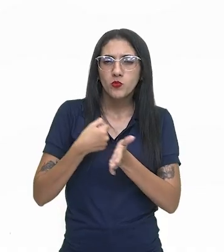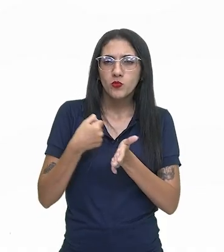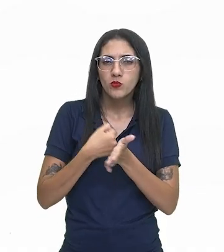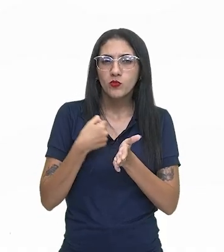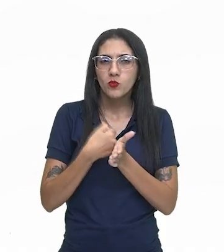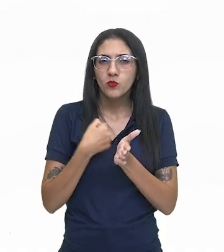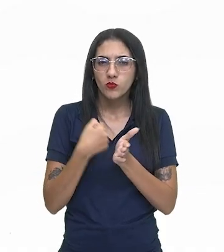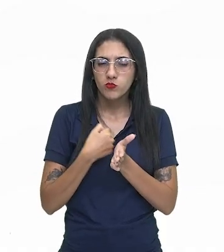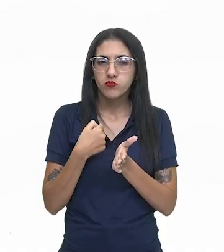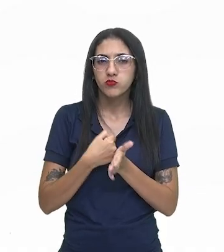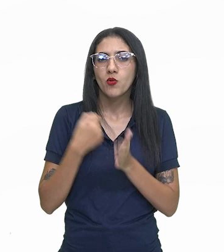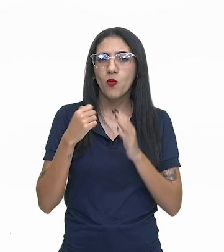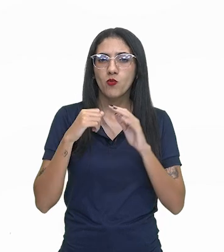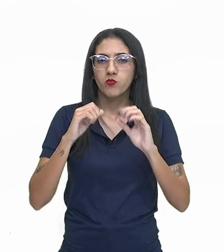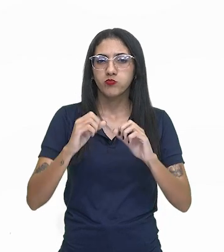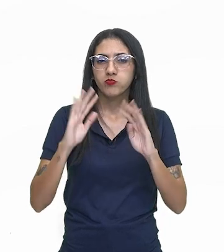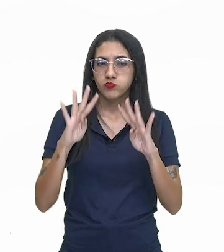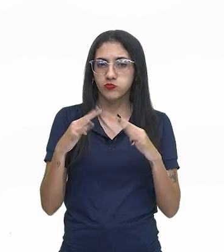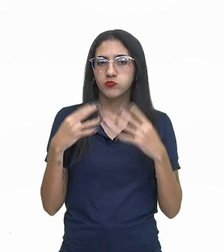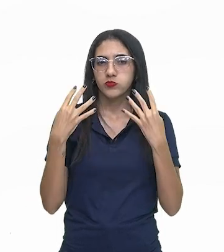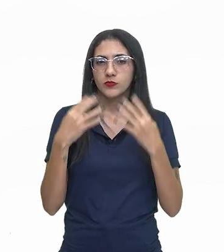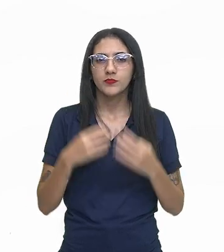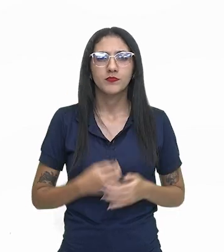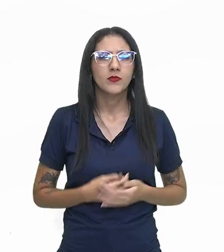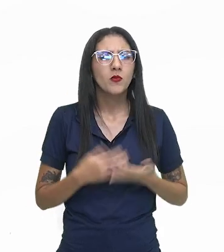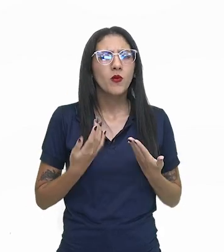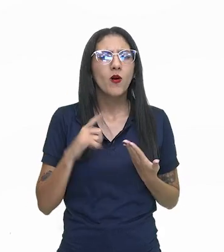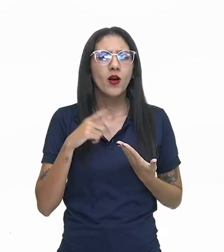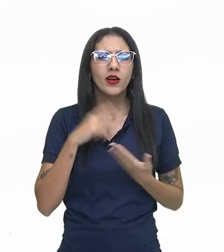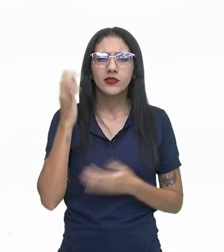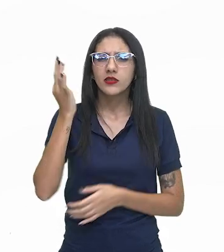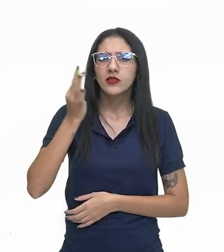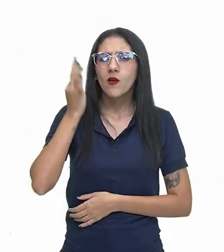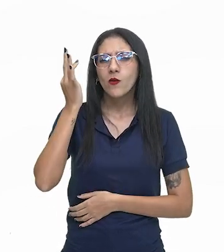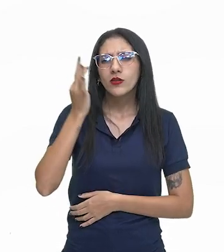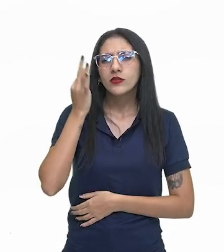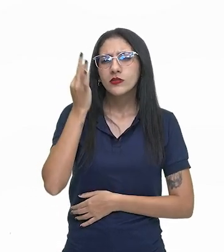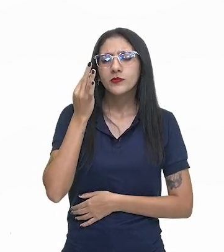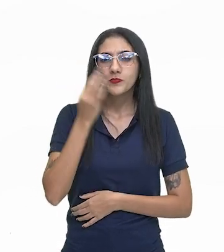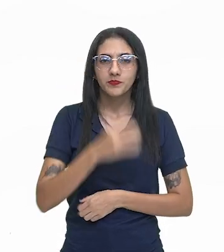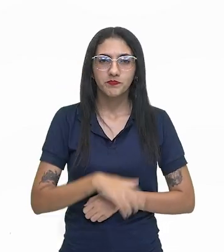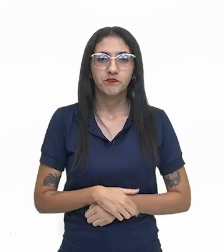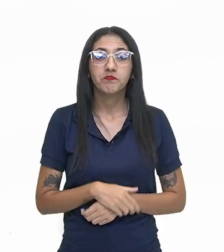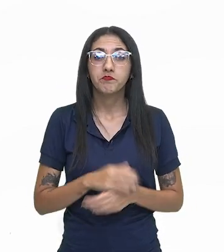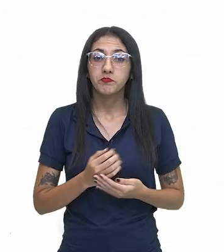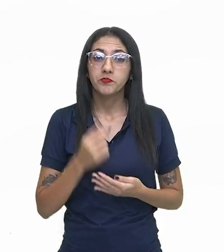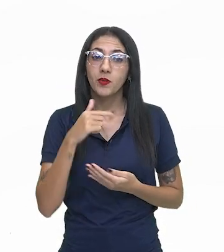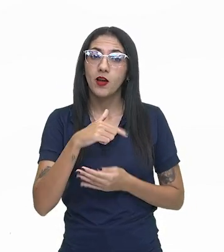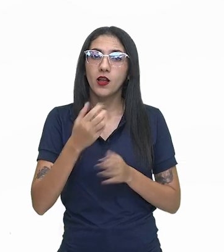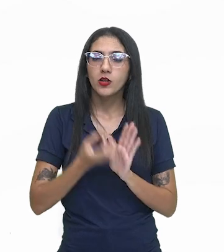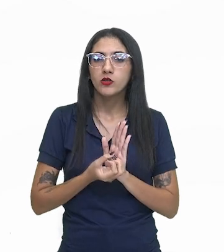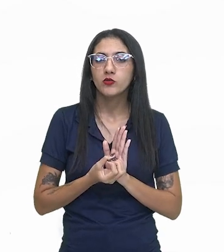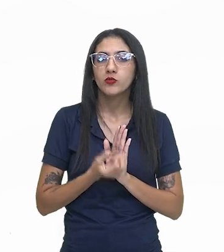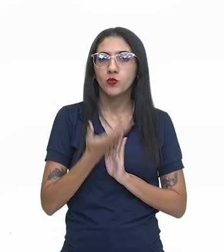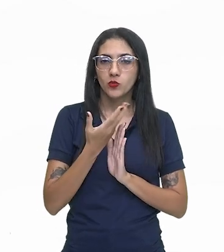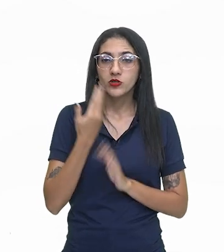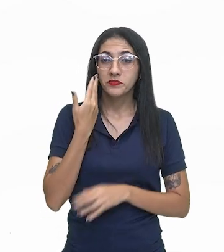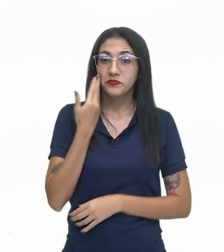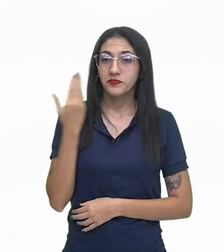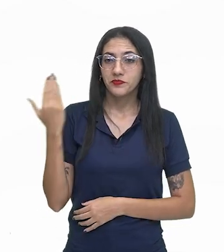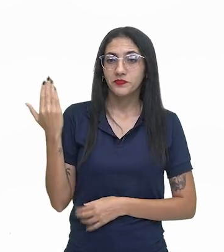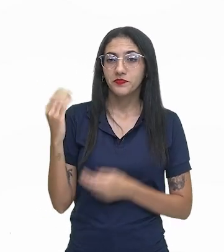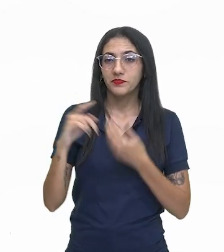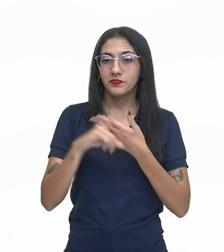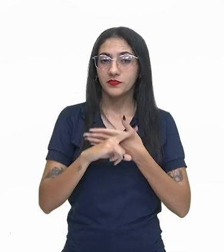reconhecimento. Então vamos lá. Onde e quando nasce a teoria do reconhecimento? A teoria do reconhecimento, de Axel